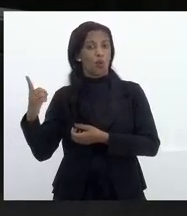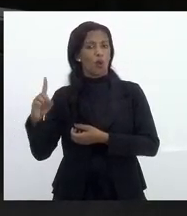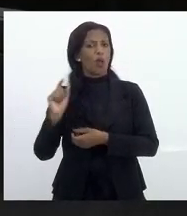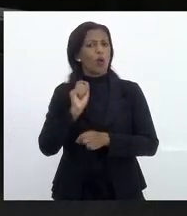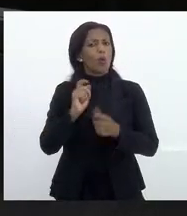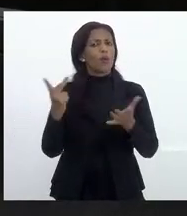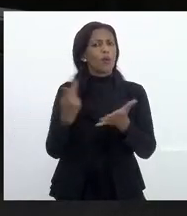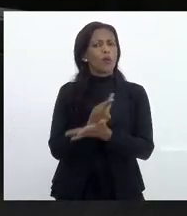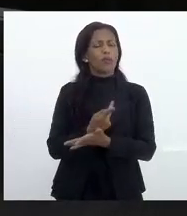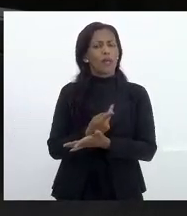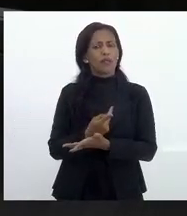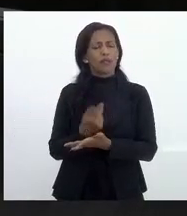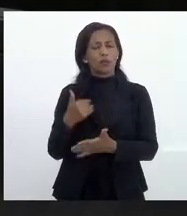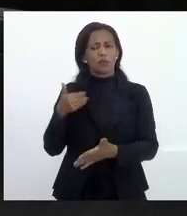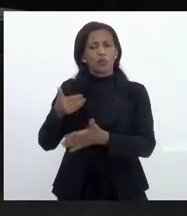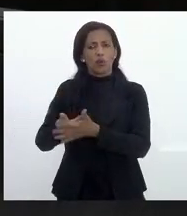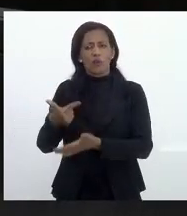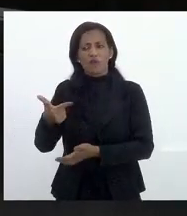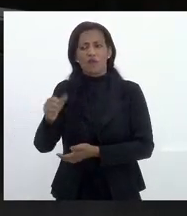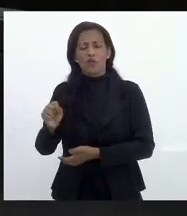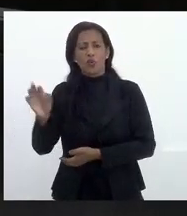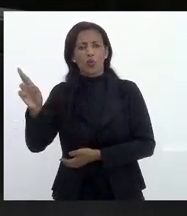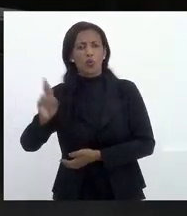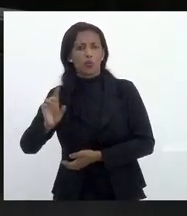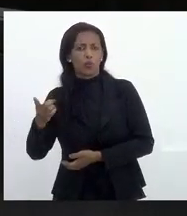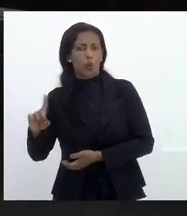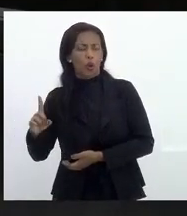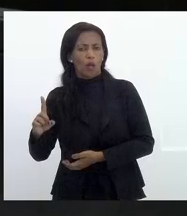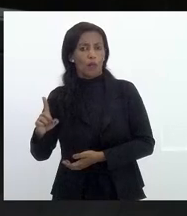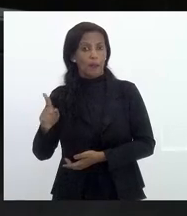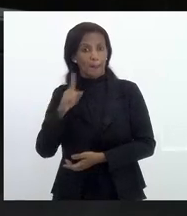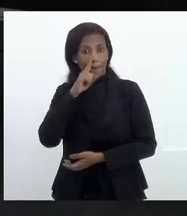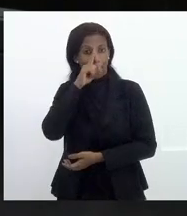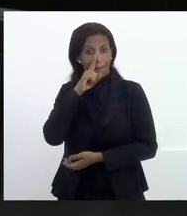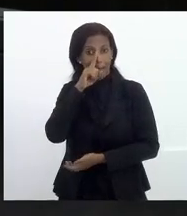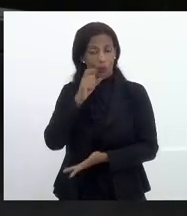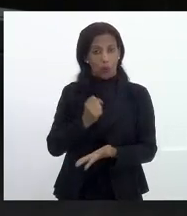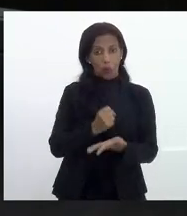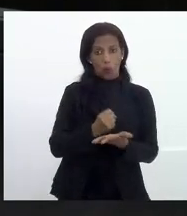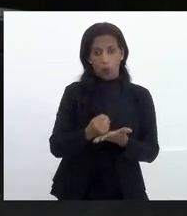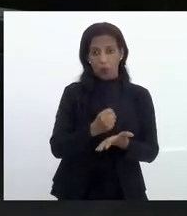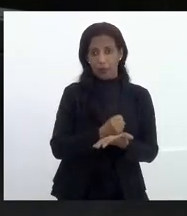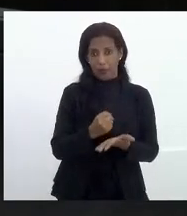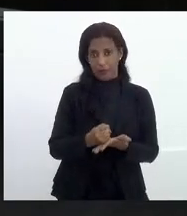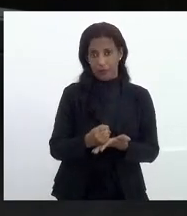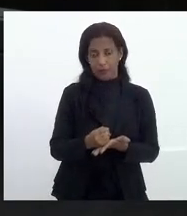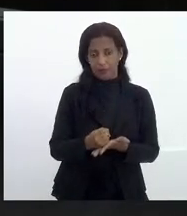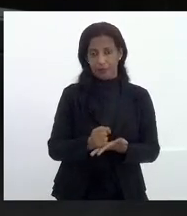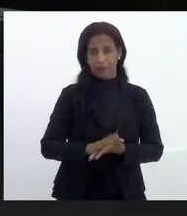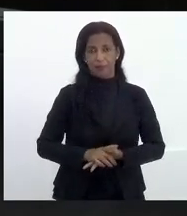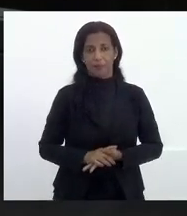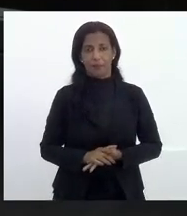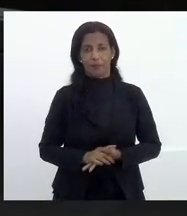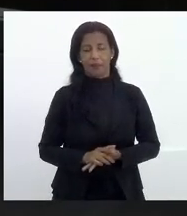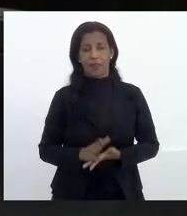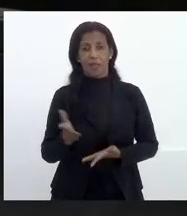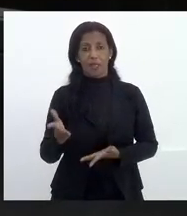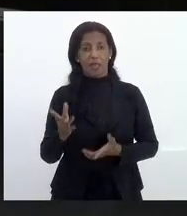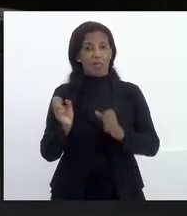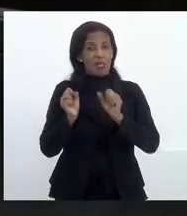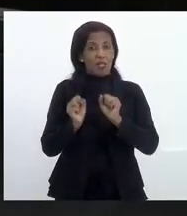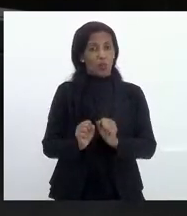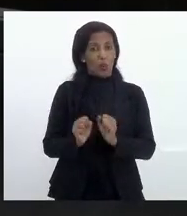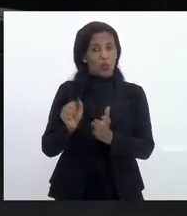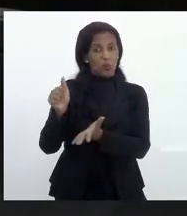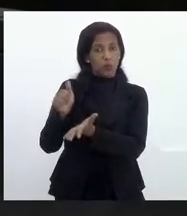quando o barril chega $28 cria-se um risco pelo contrato queria ser um risco e aí eles podem